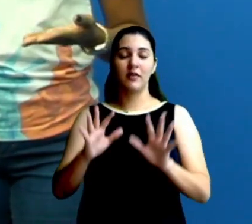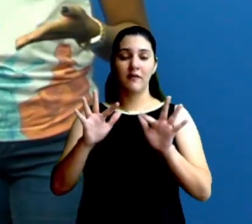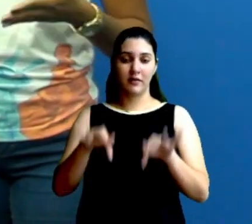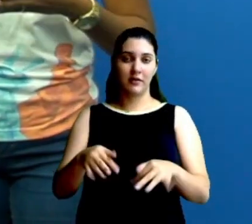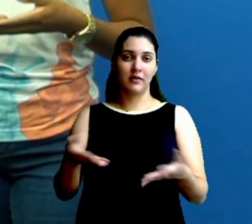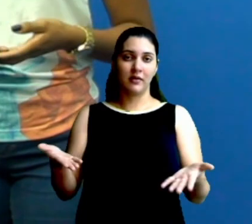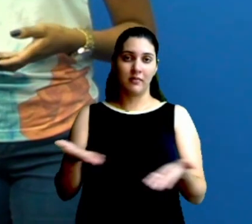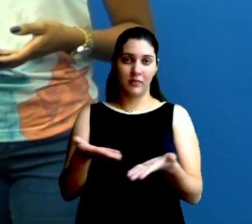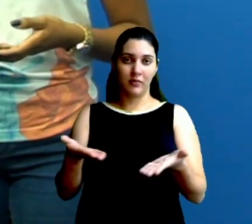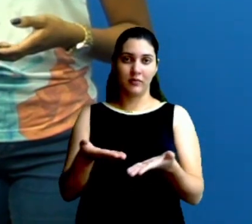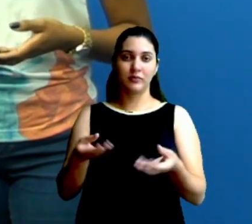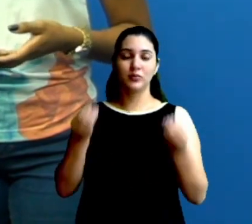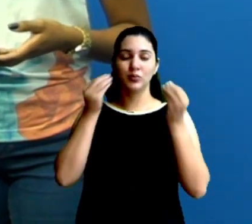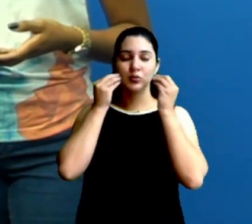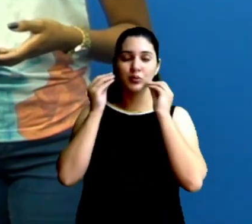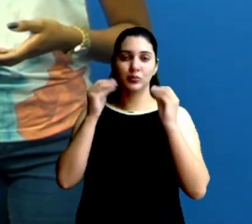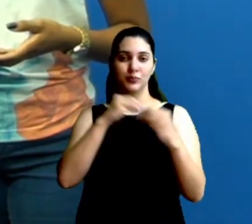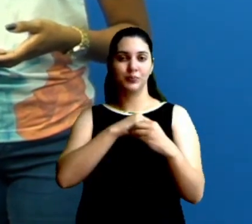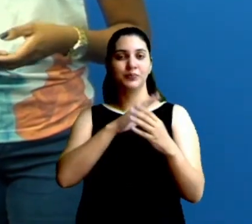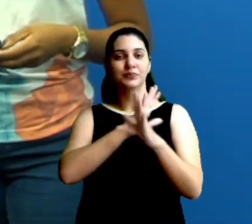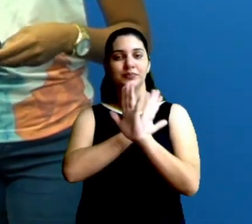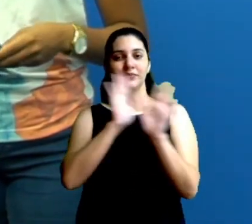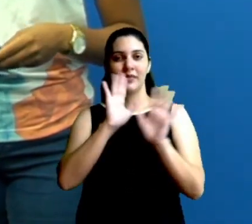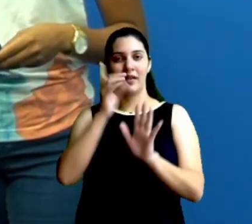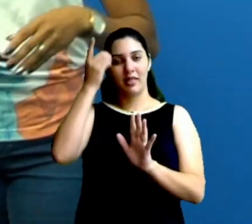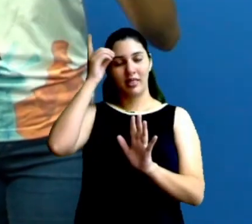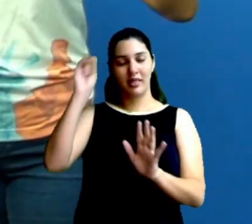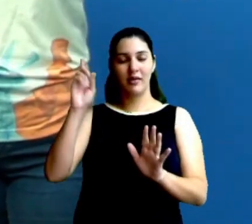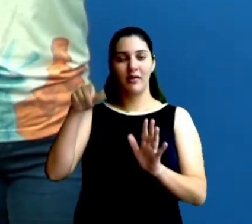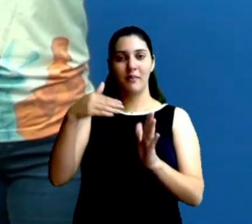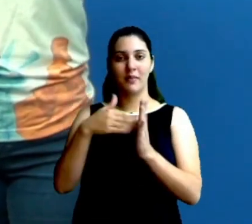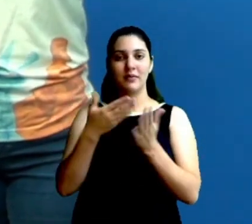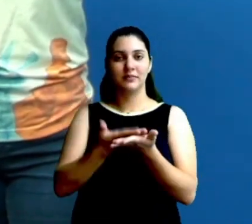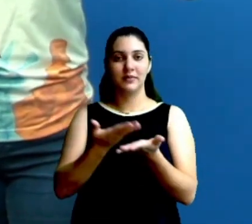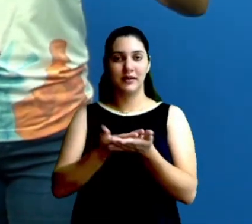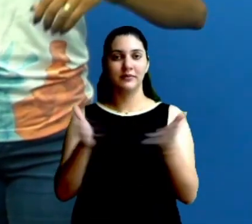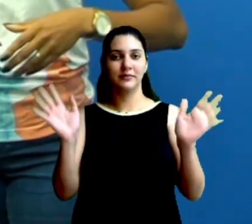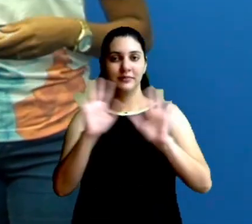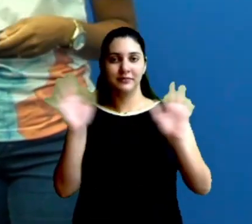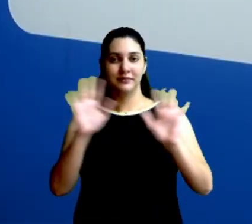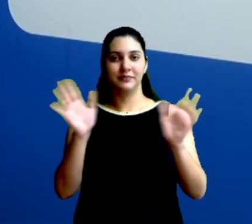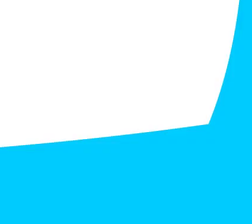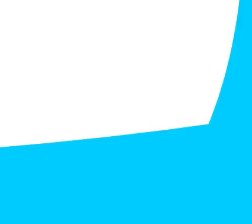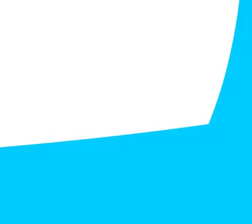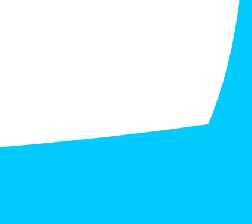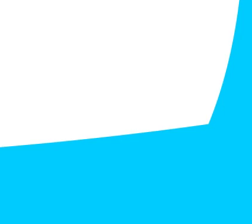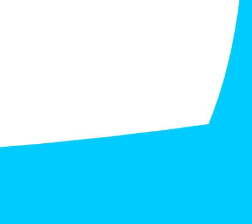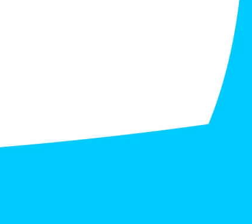por hoje. Grande beijo no coração, fica com Deus e até a próxima aula. Tchau, tchau!